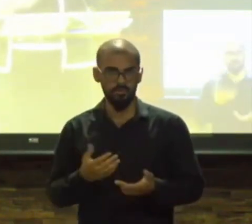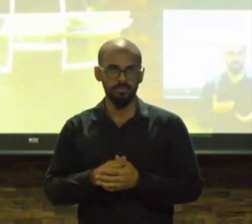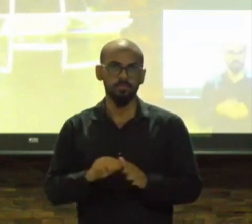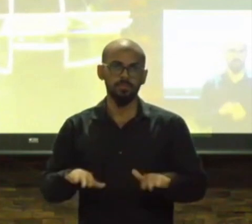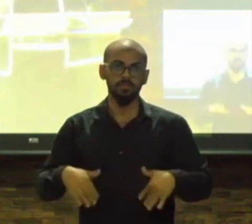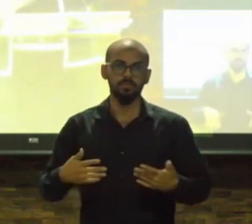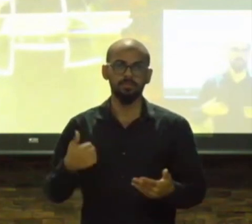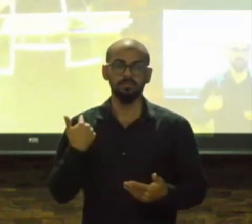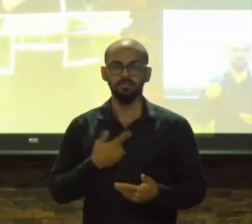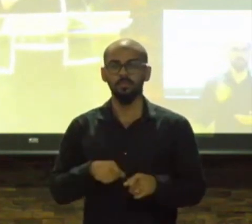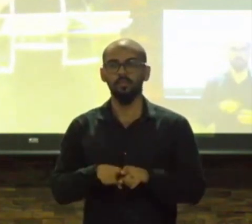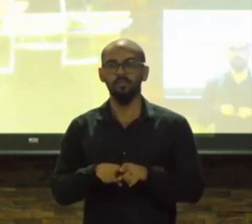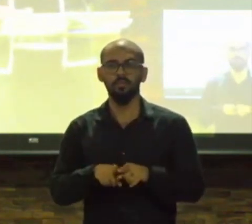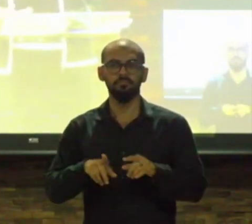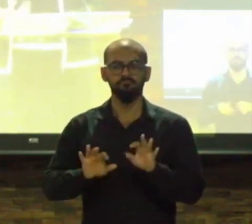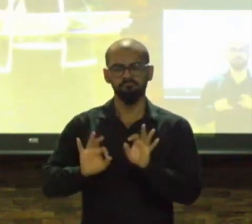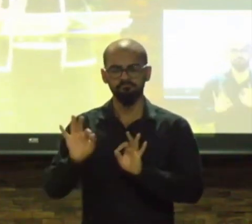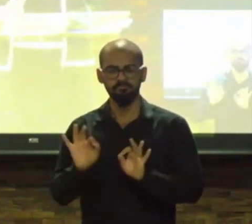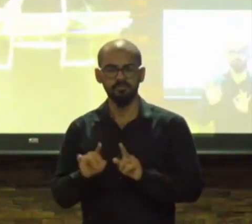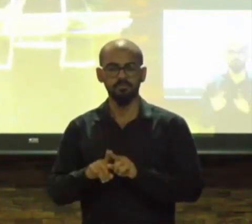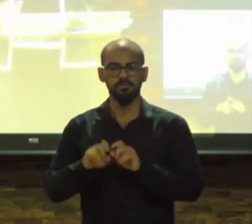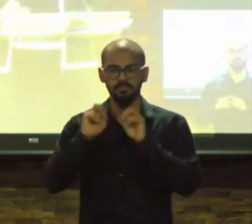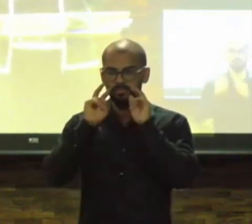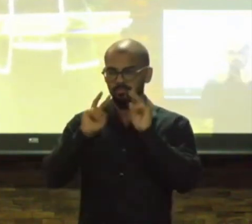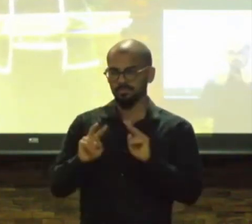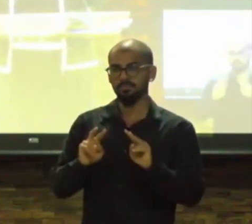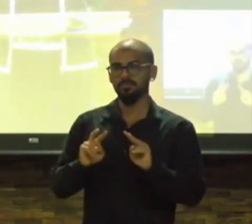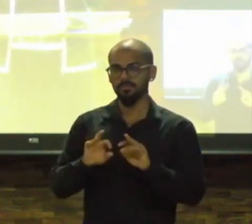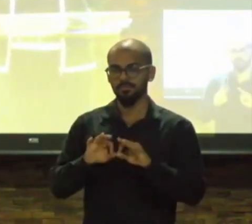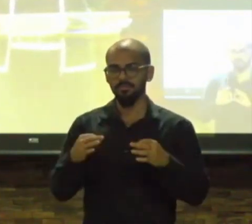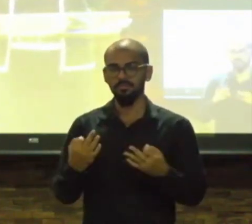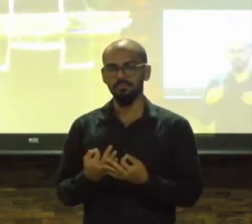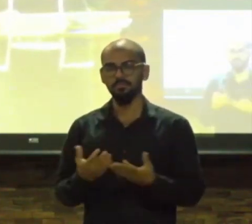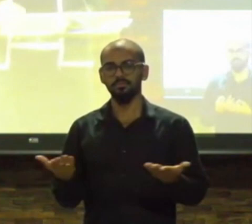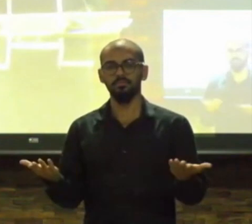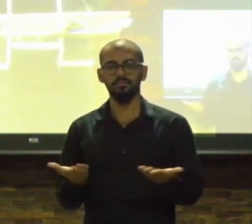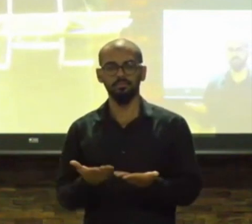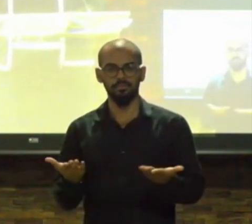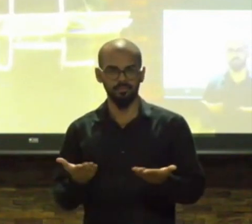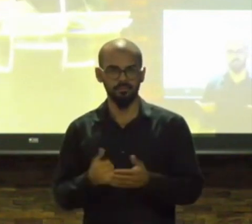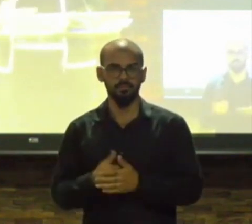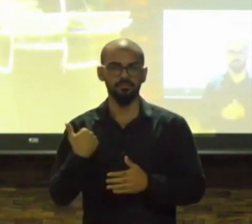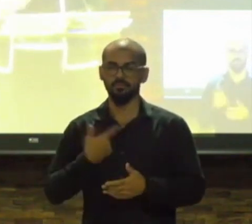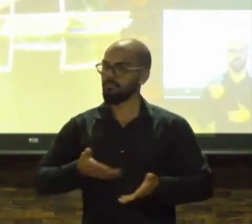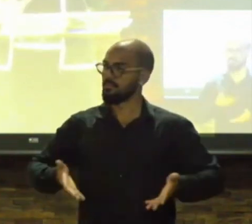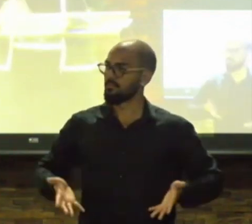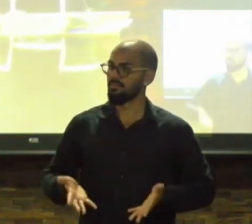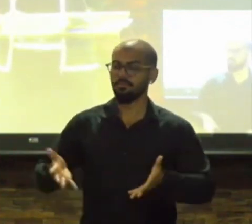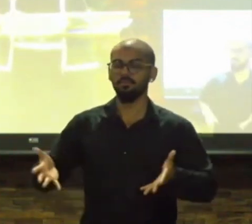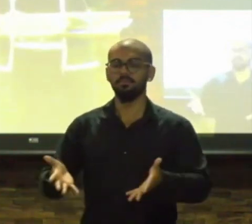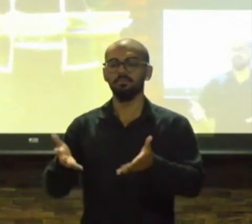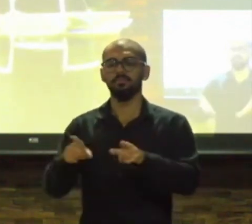dando um toque final no nosso Pró-Equidade com o olhar da família. Então agora a gente vem fomentando,